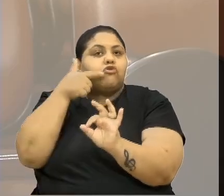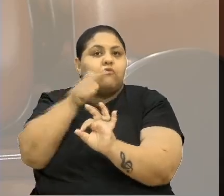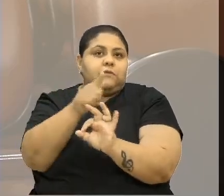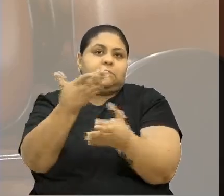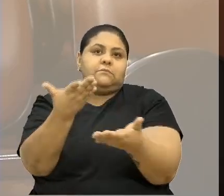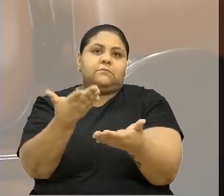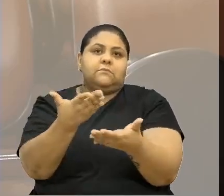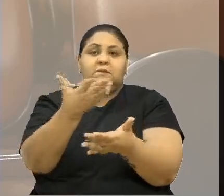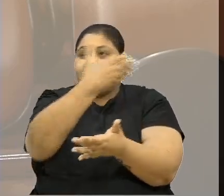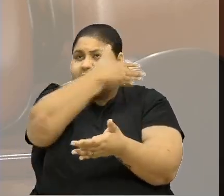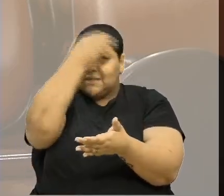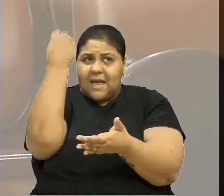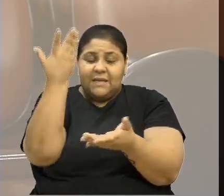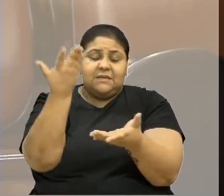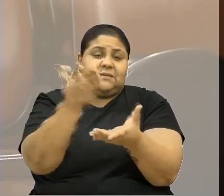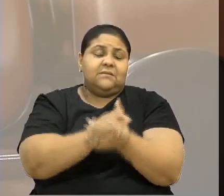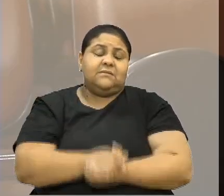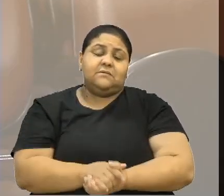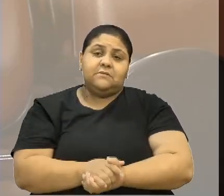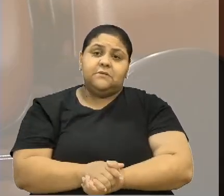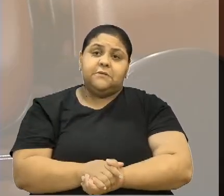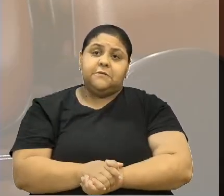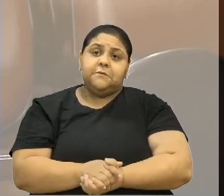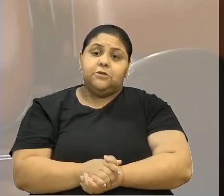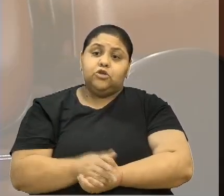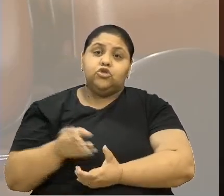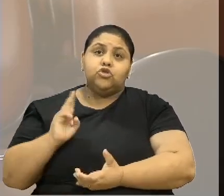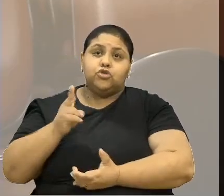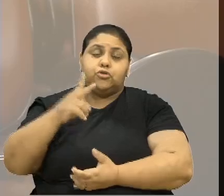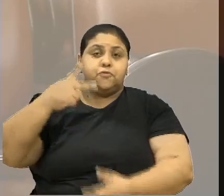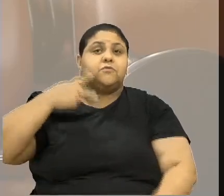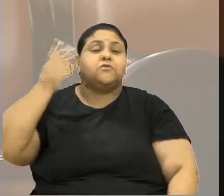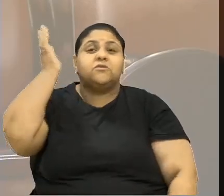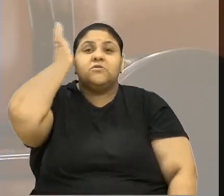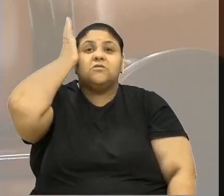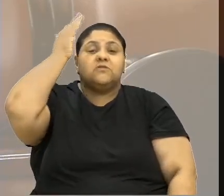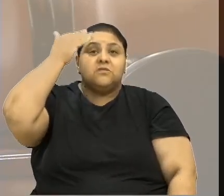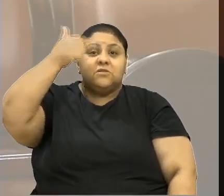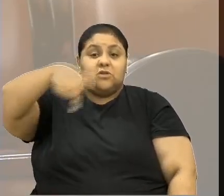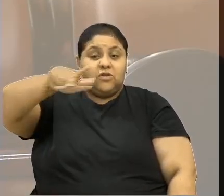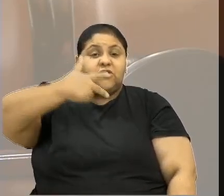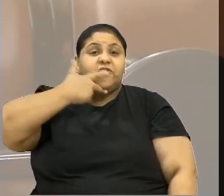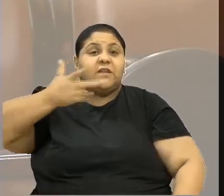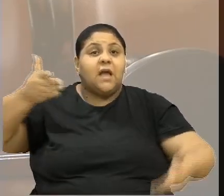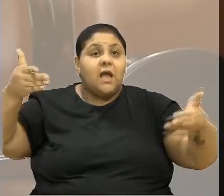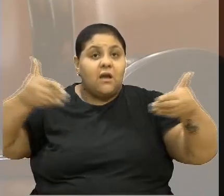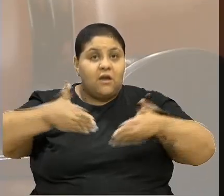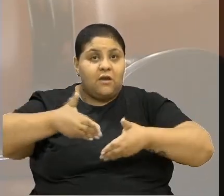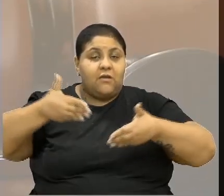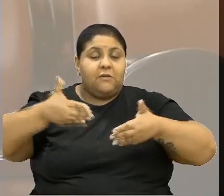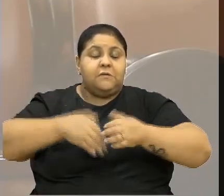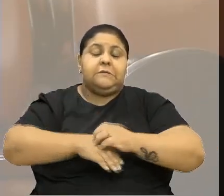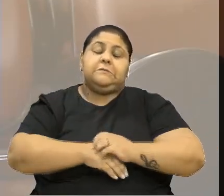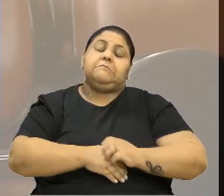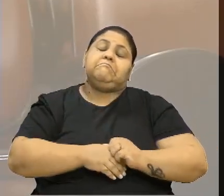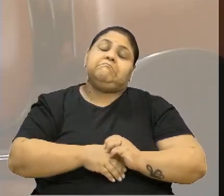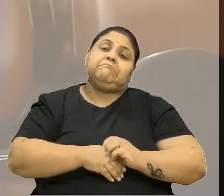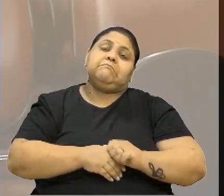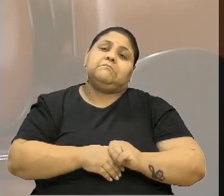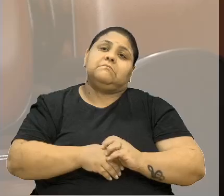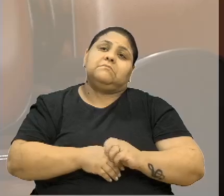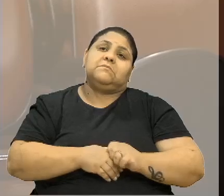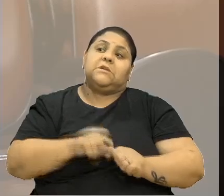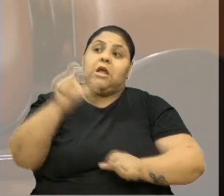E às vezes se esquece de ir adiante. Vereador Felipe, o que a gente está falando aqui agora é questão